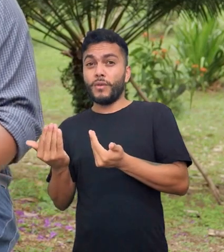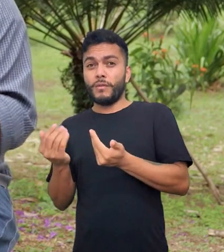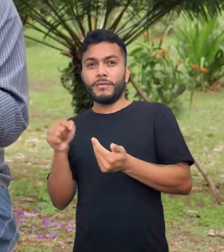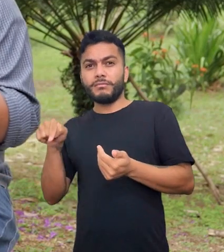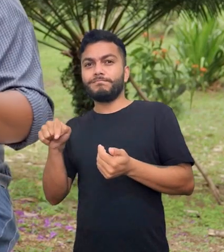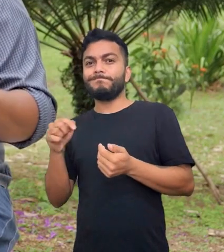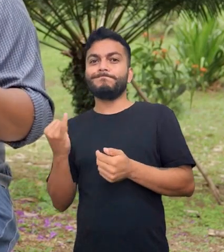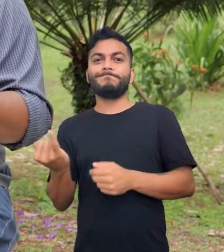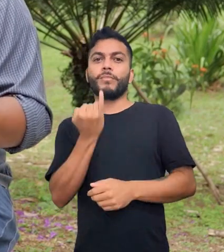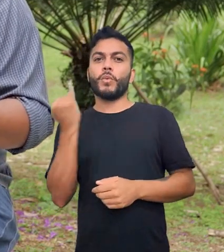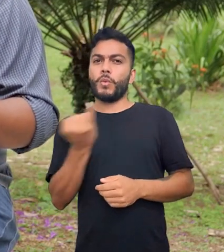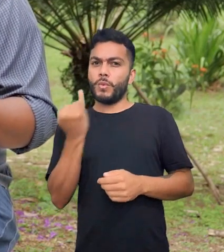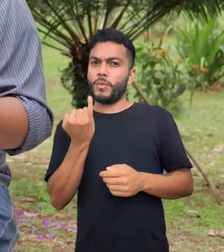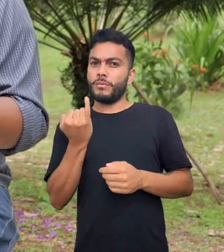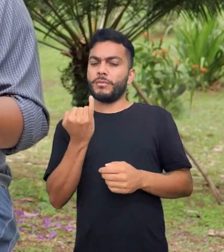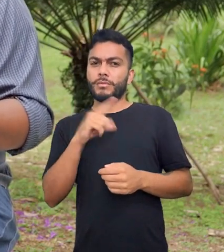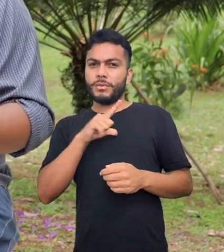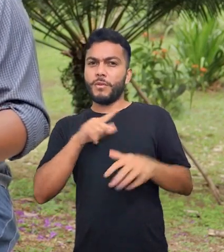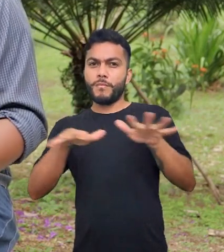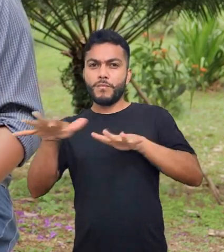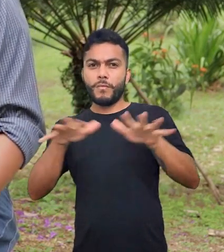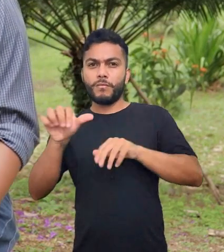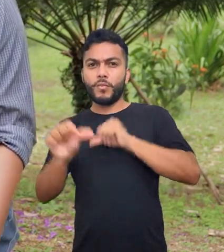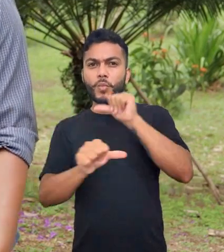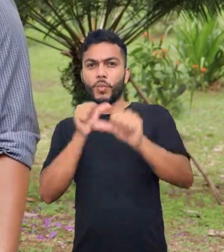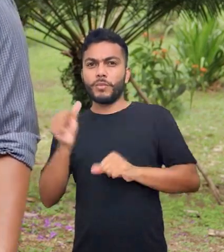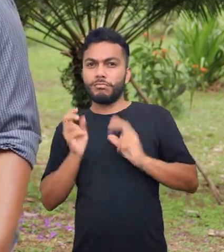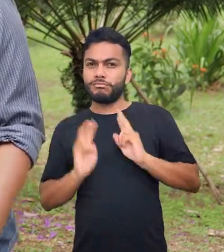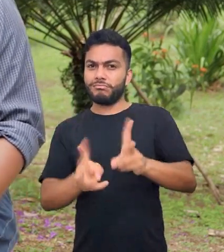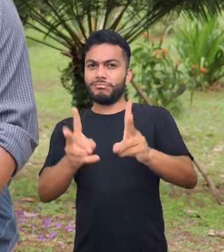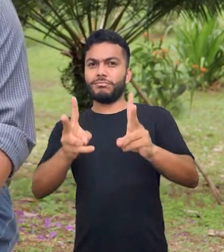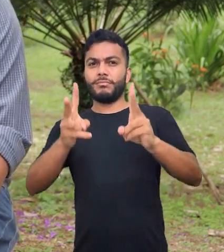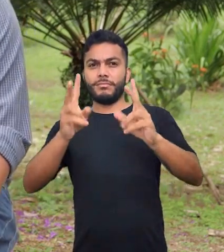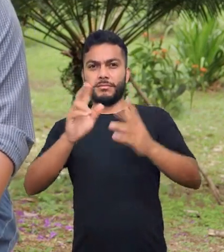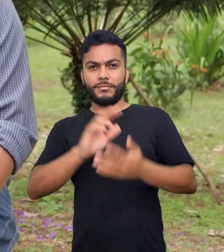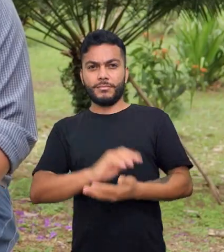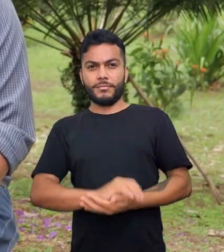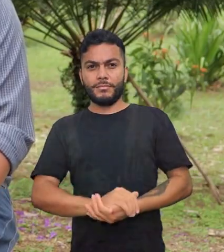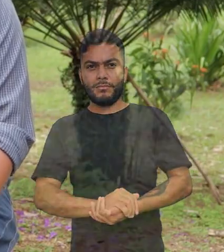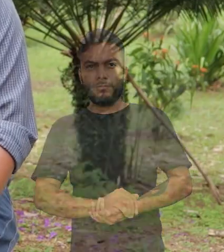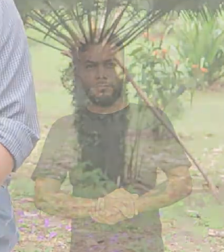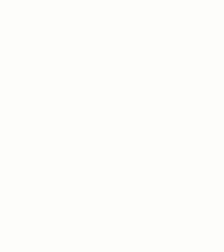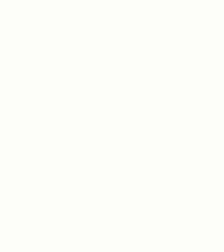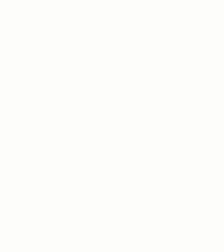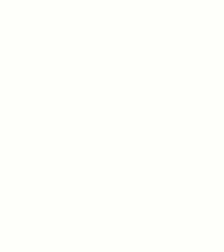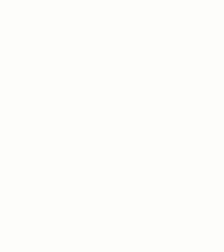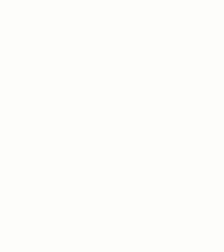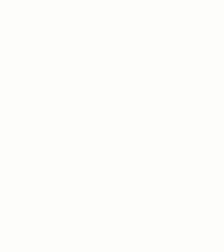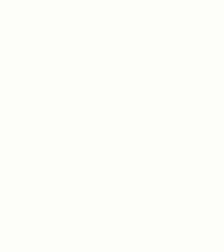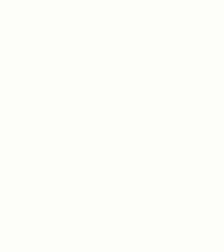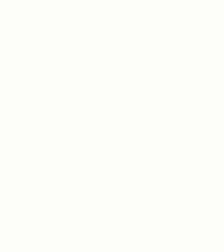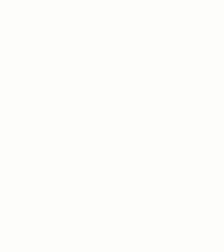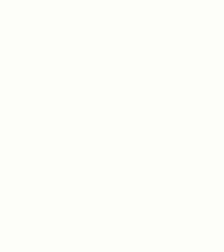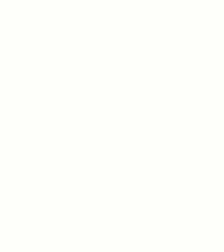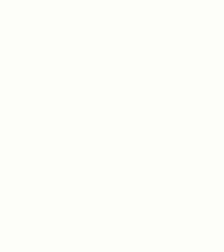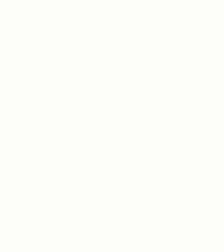a nossa juventude é imprescindível para que essa dinâmica de transformação ela permaneça.